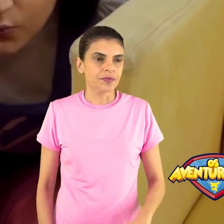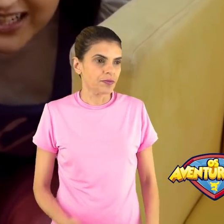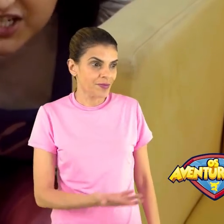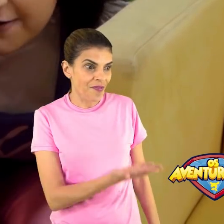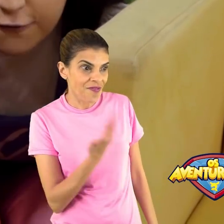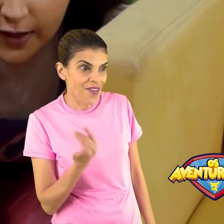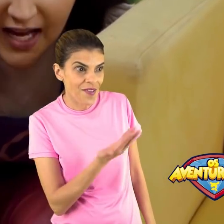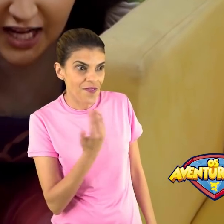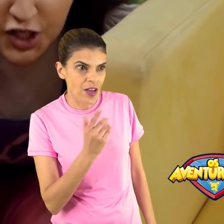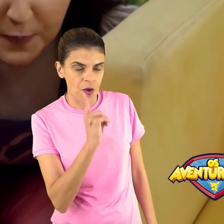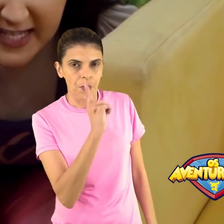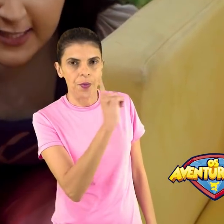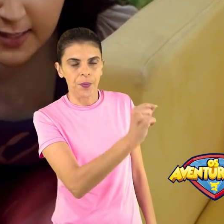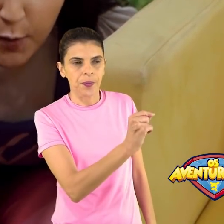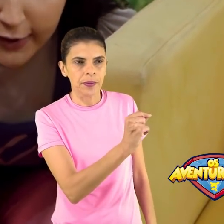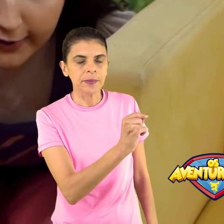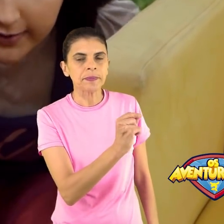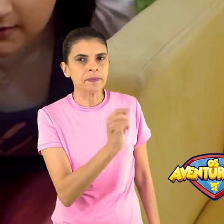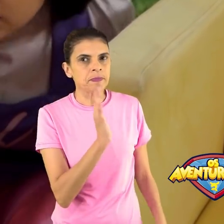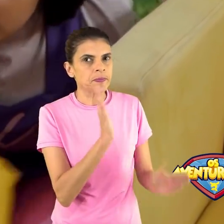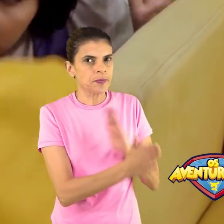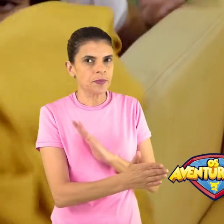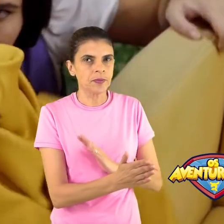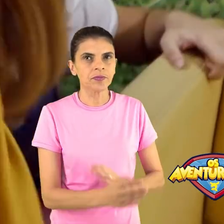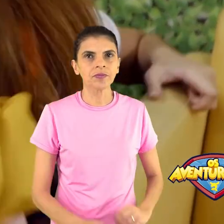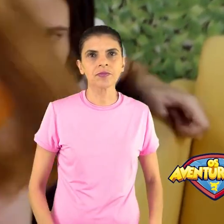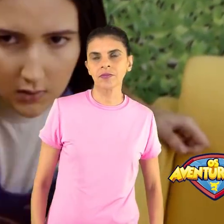Vem, Manu. Ele já foi. A gente precisa ir embora daqui.